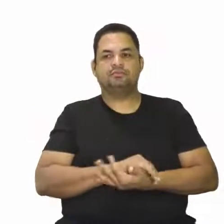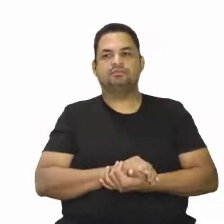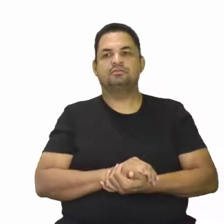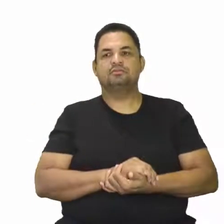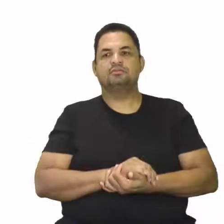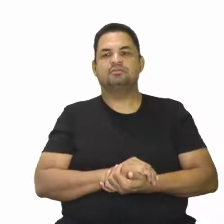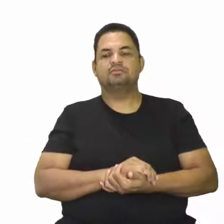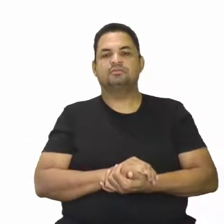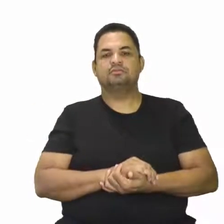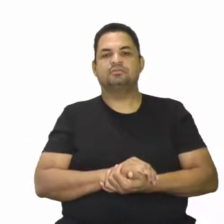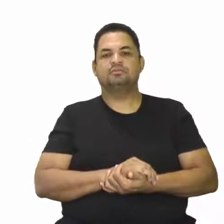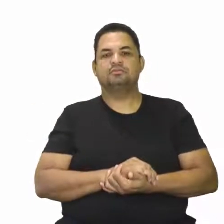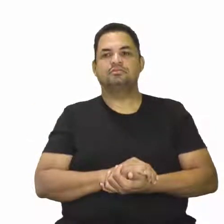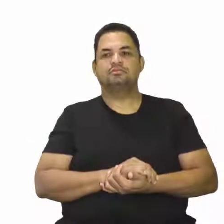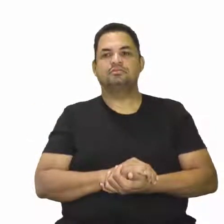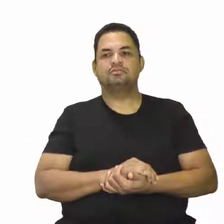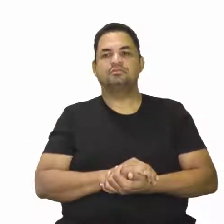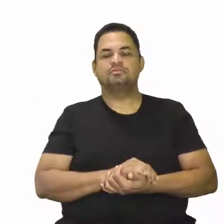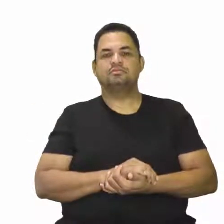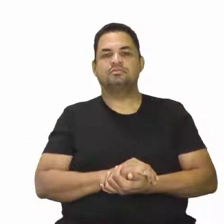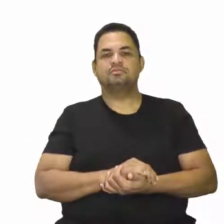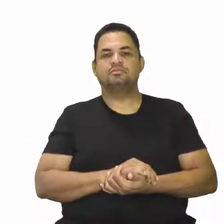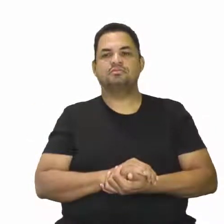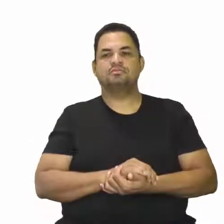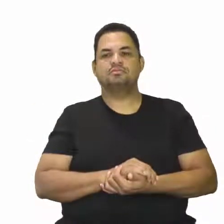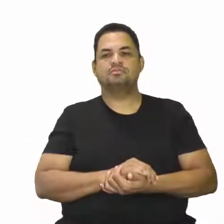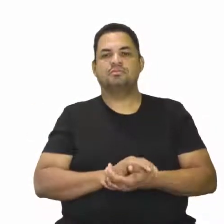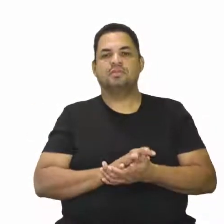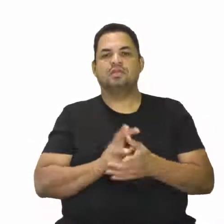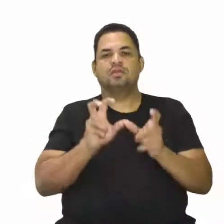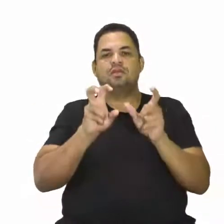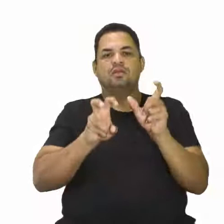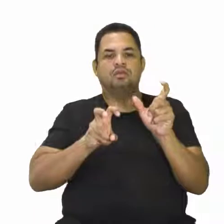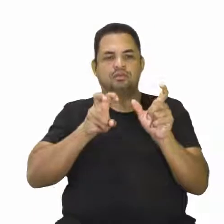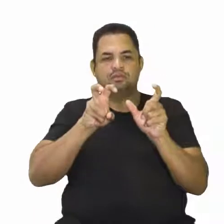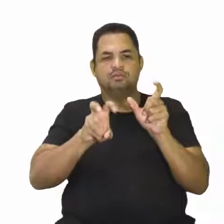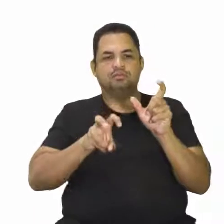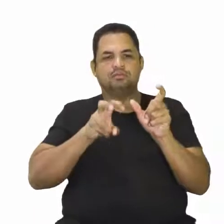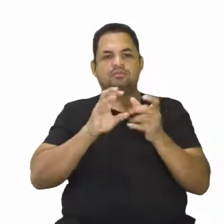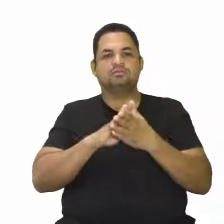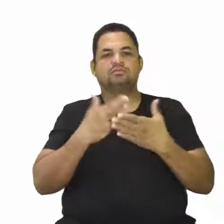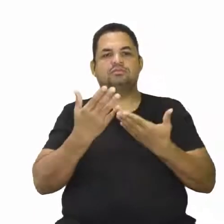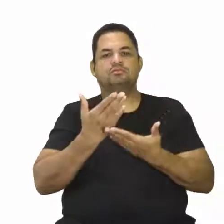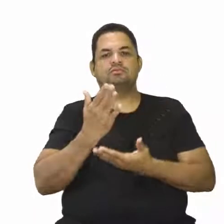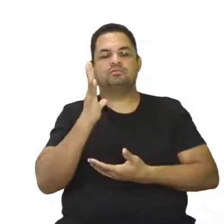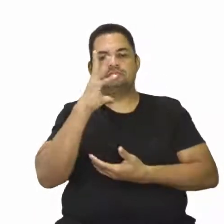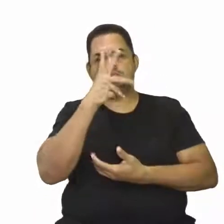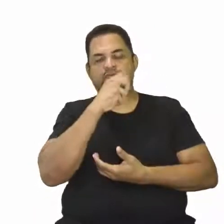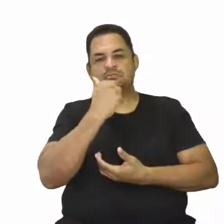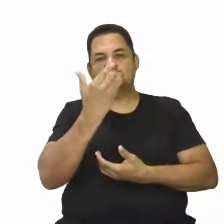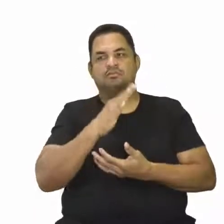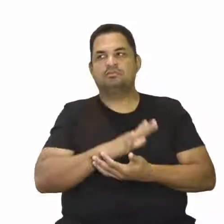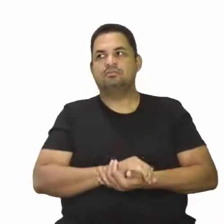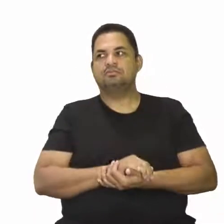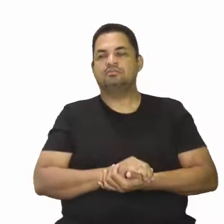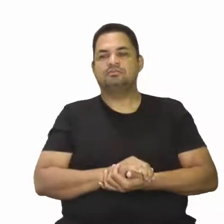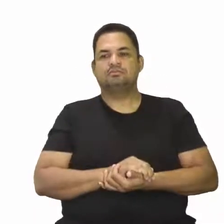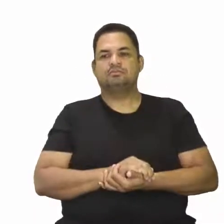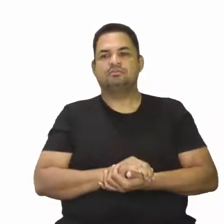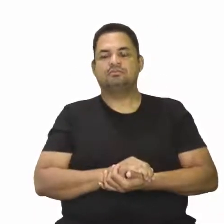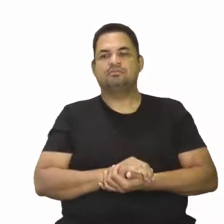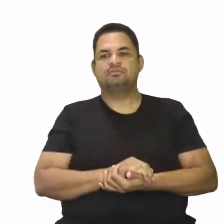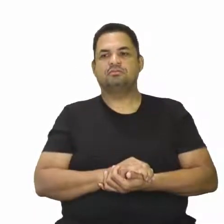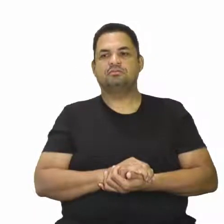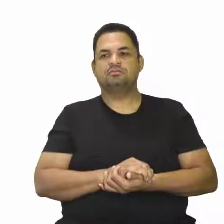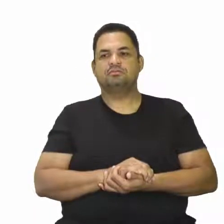vamos! Olhem bem, os advérbios, quem são esses bonitos, lindos?